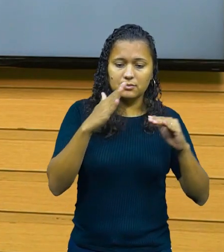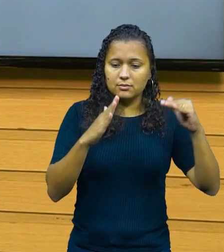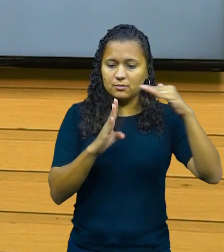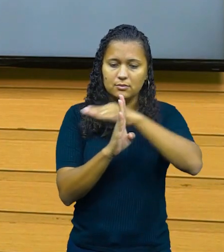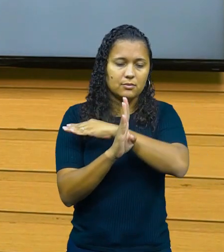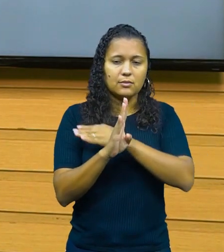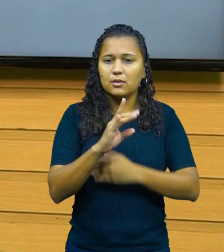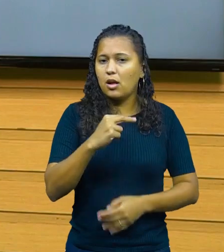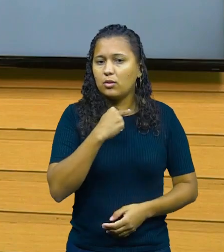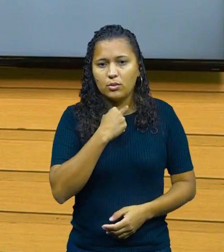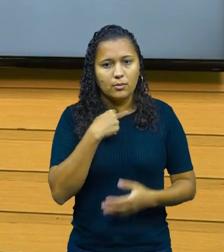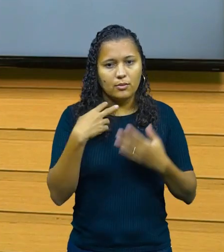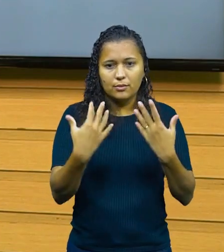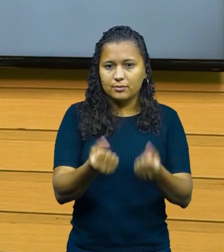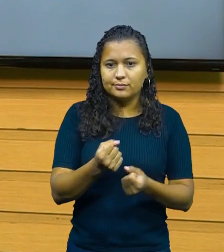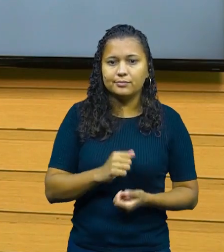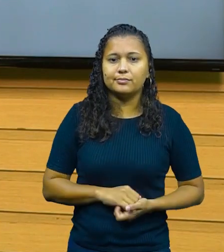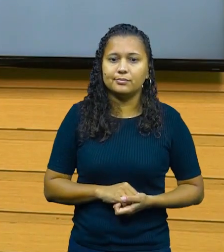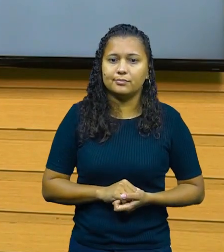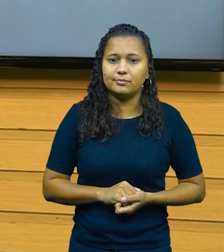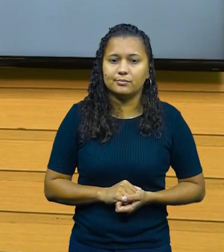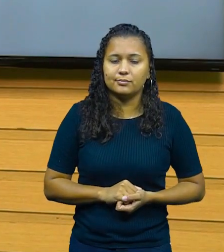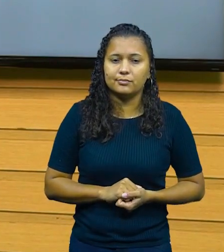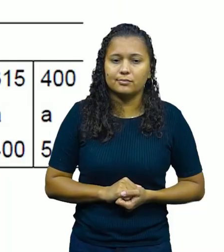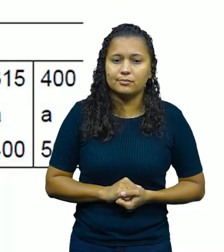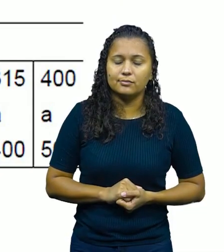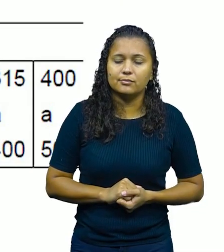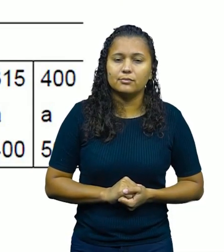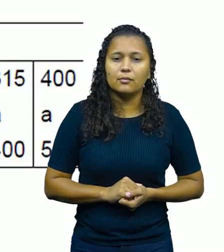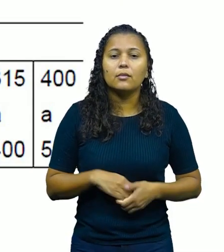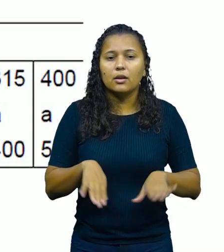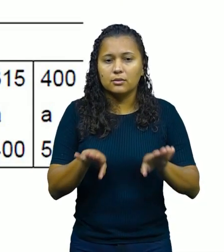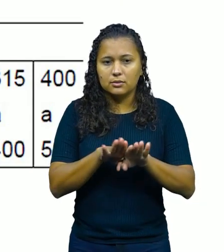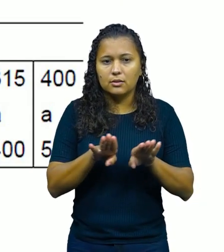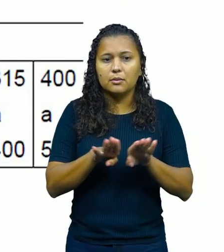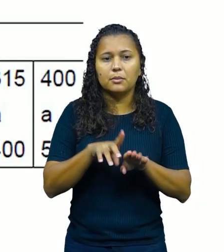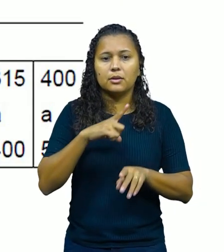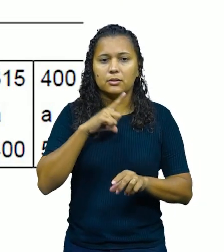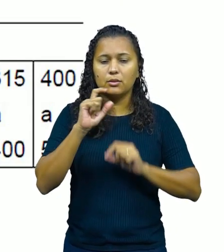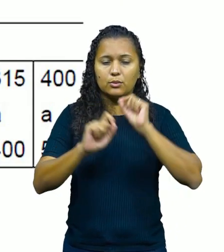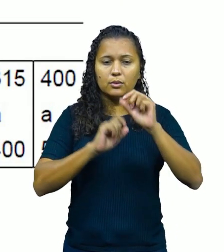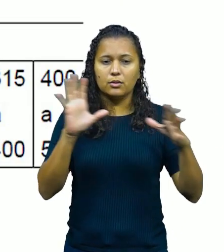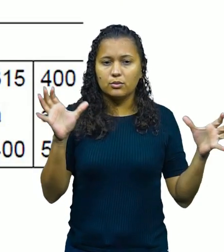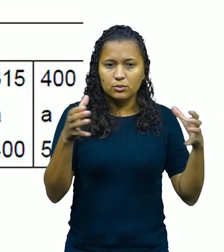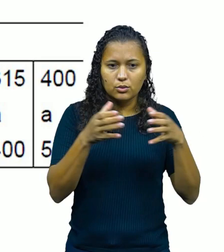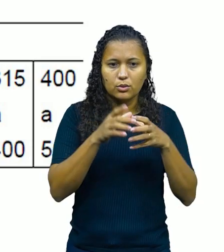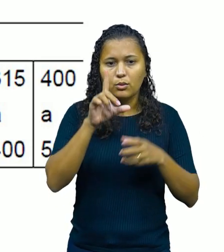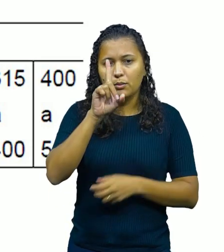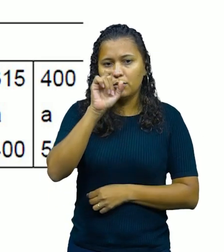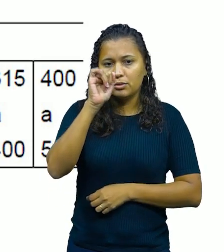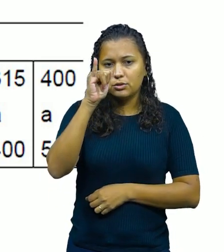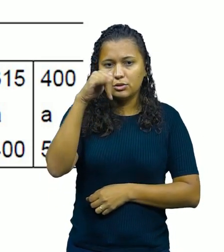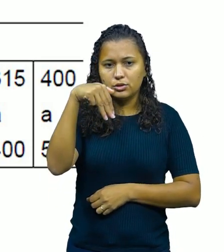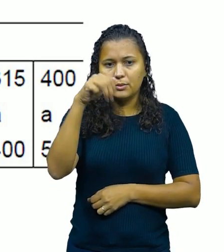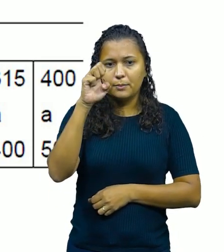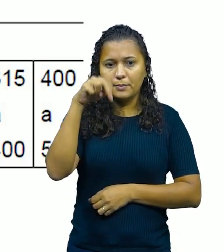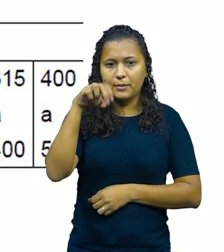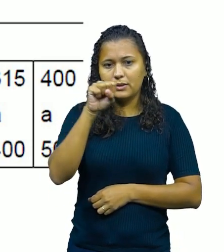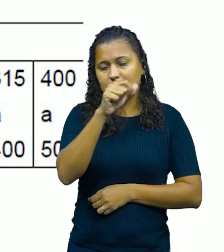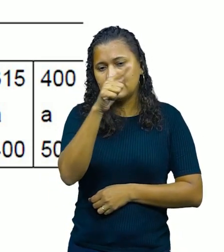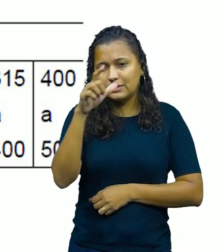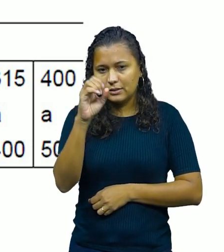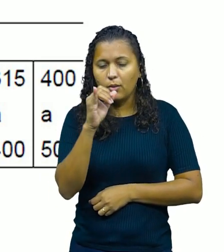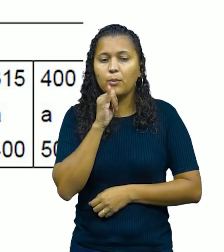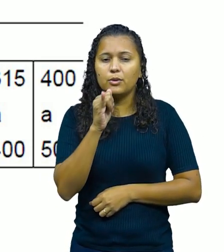ser admitida dentro daquele conjunto, tá ok? E aí também a gente fala sobre os grupos de dimensões. O sistema